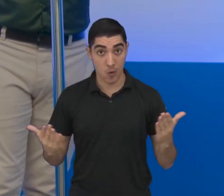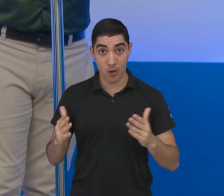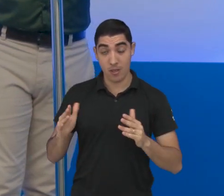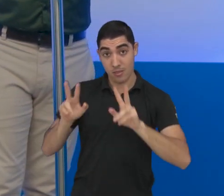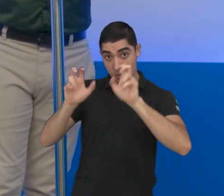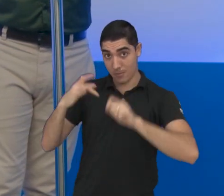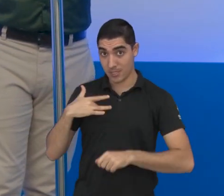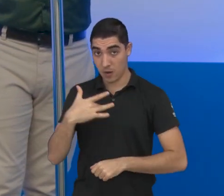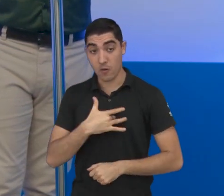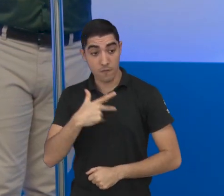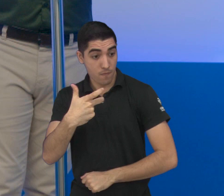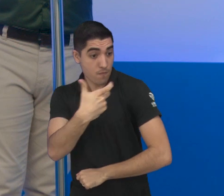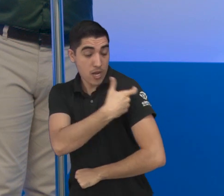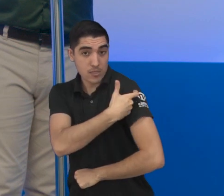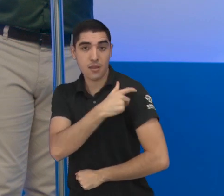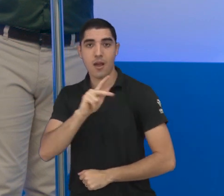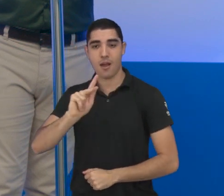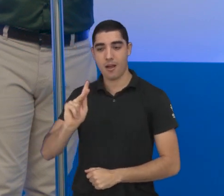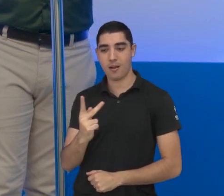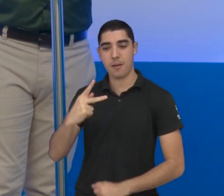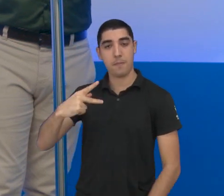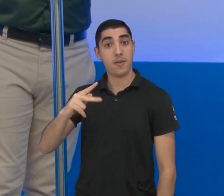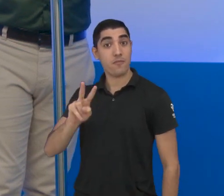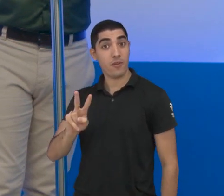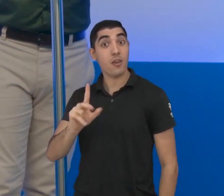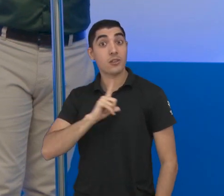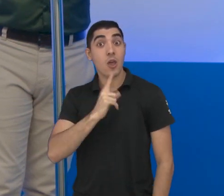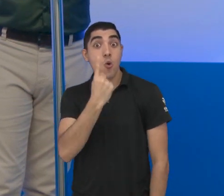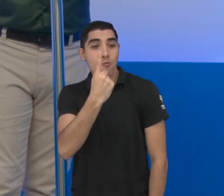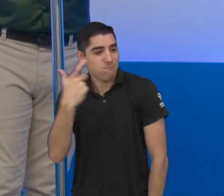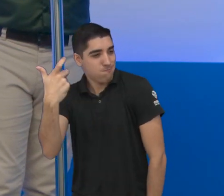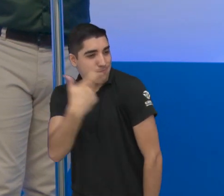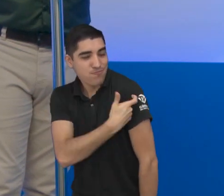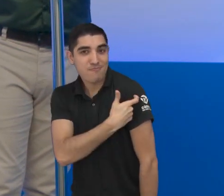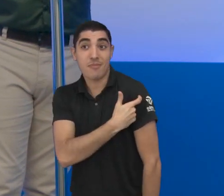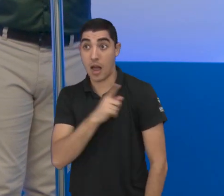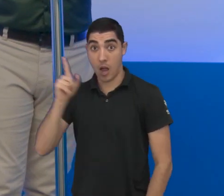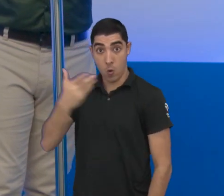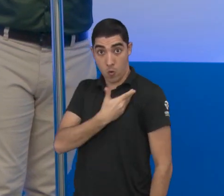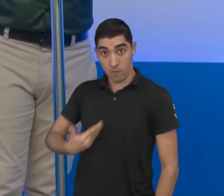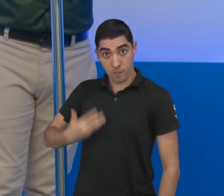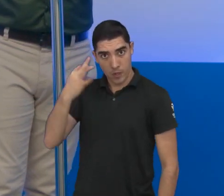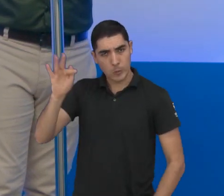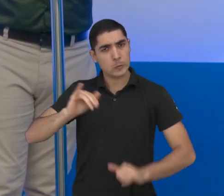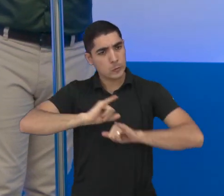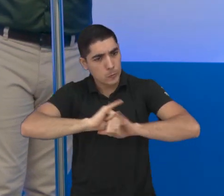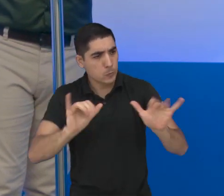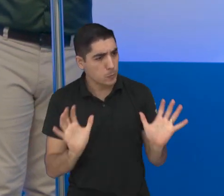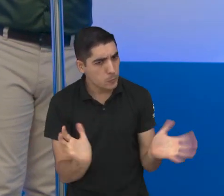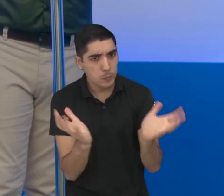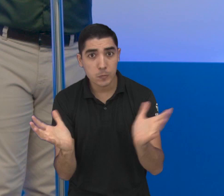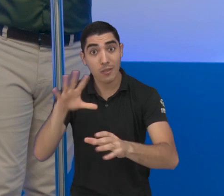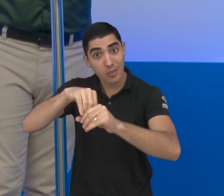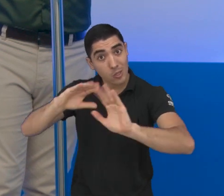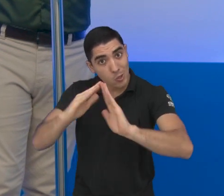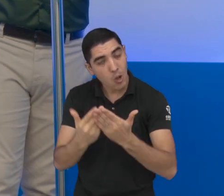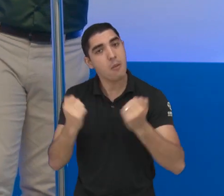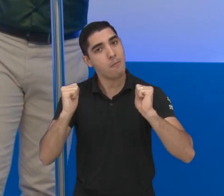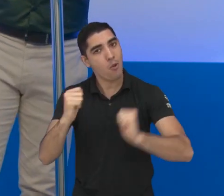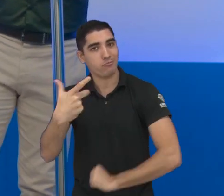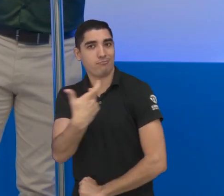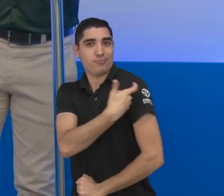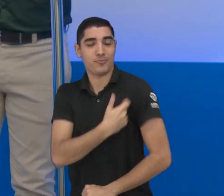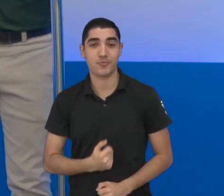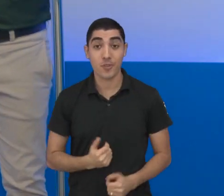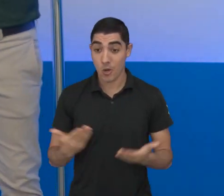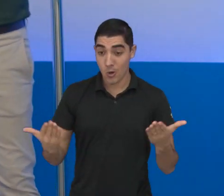saúde, vacina de HPV agora é oferecida em dose única e o governo federal incentiva a vacinação nas escolas. E